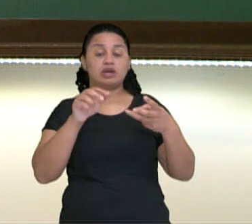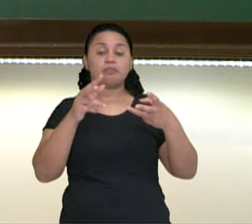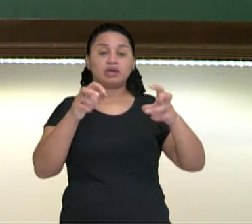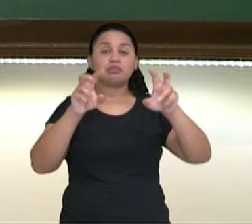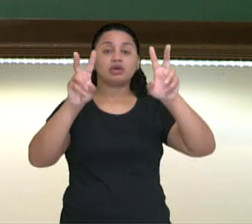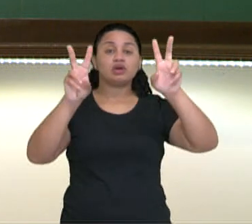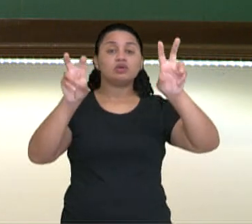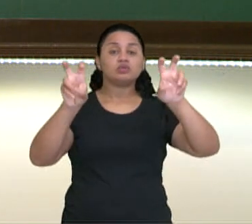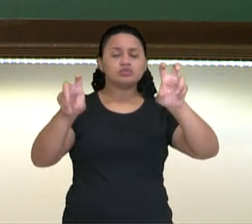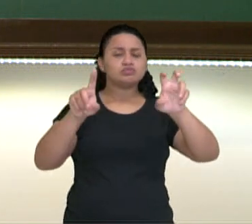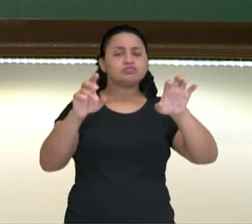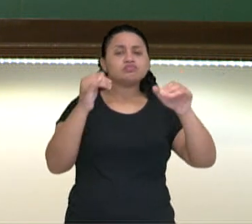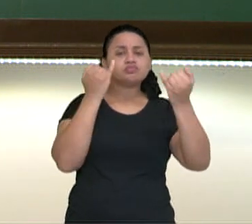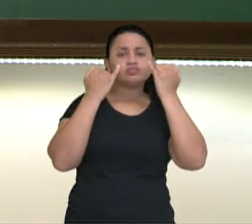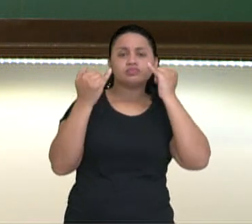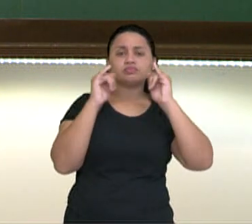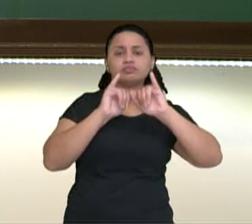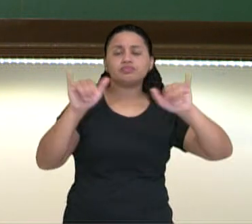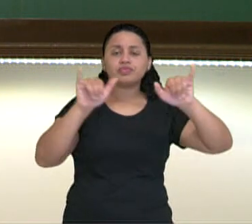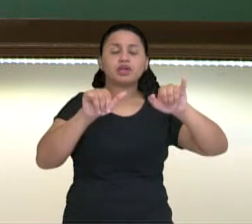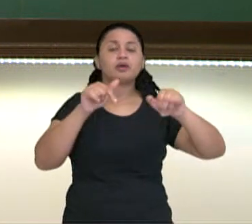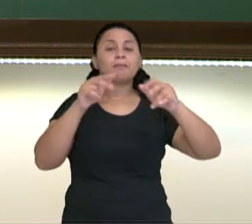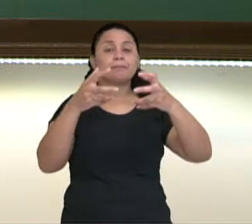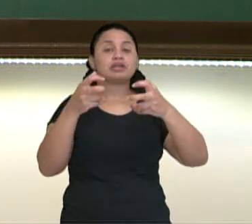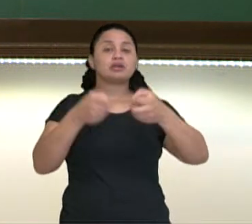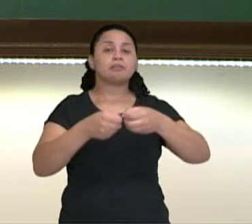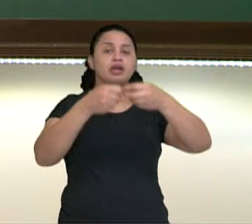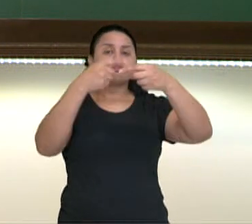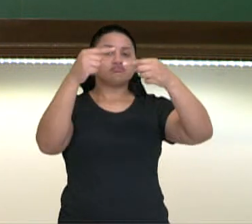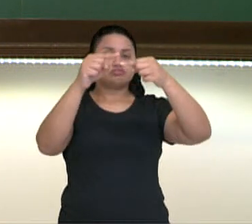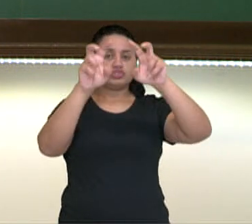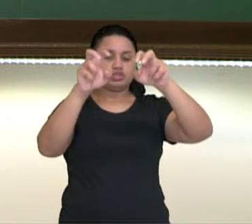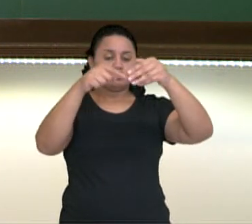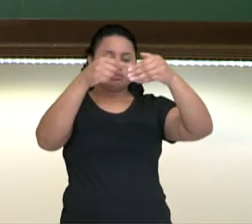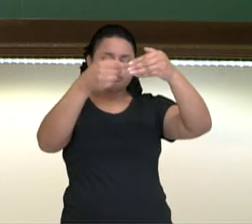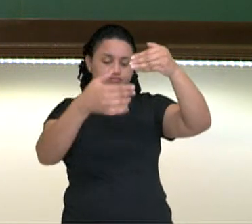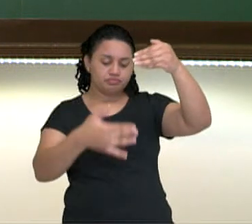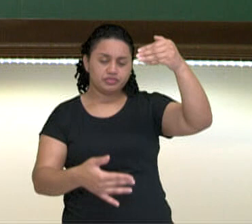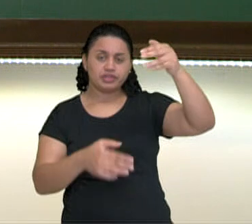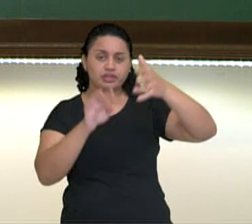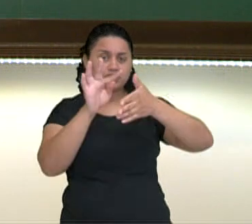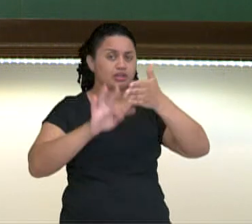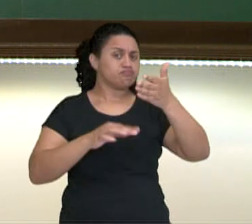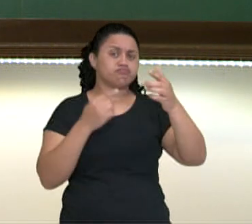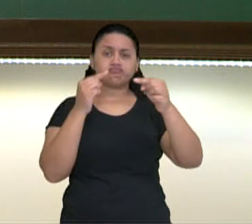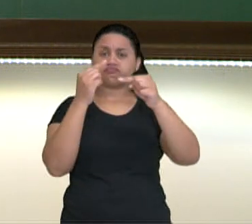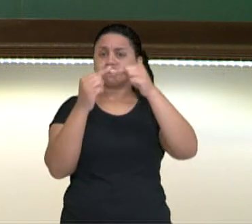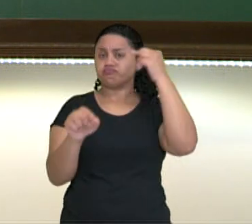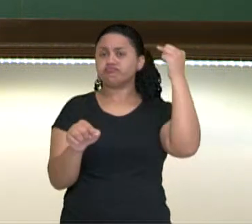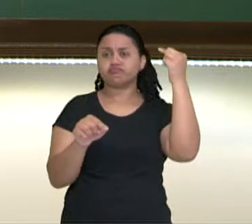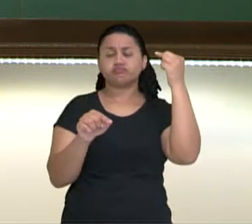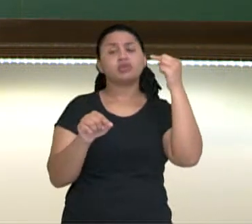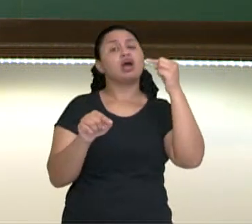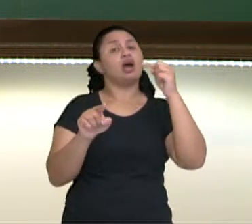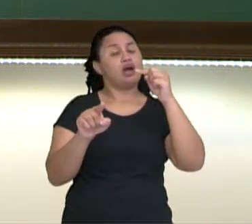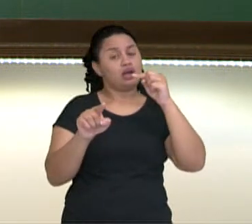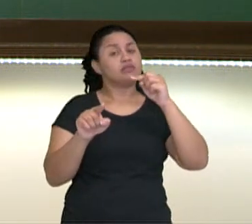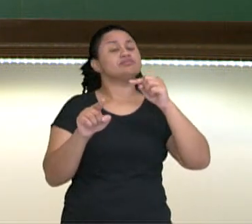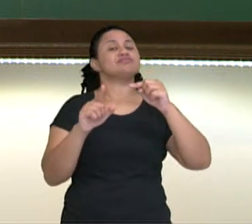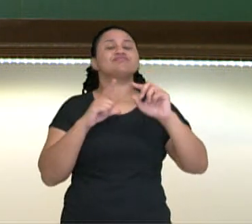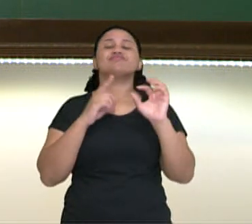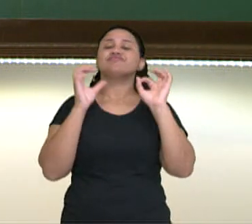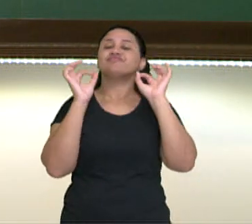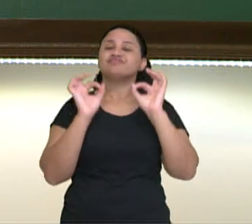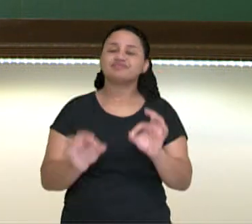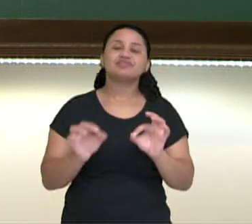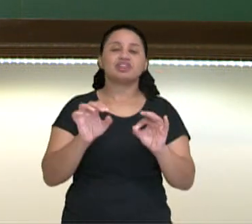notícia e perceber que o restante do texto não está de acordo com o título, pode ter certeza que a